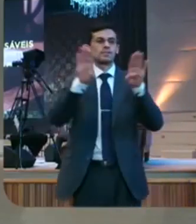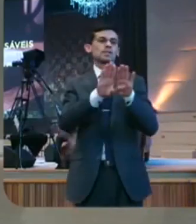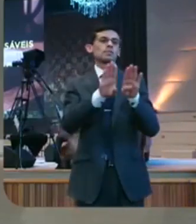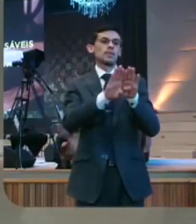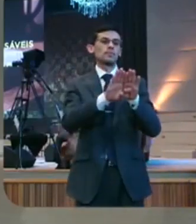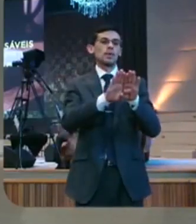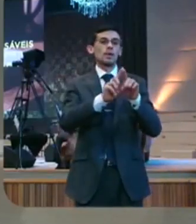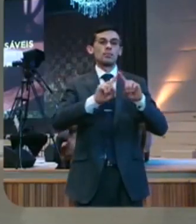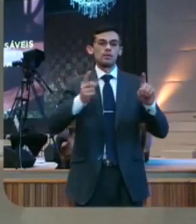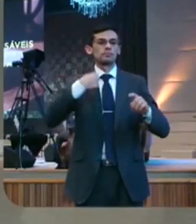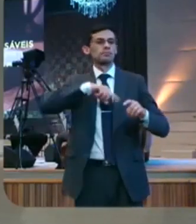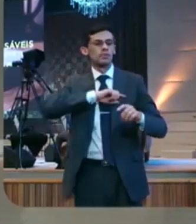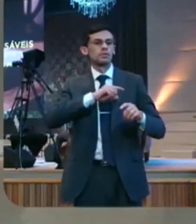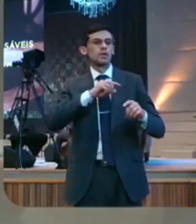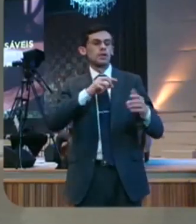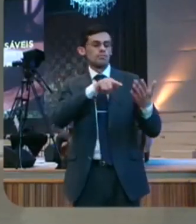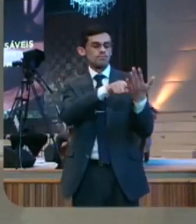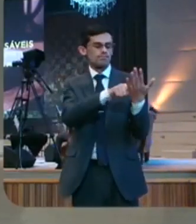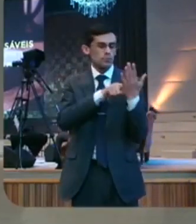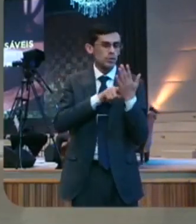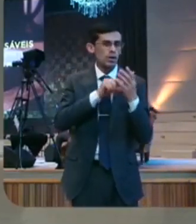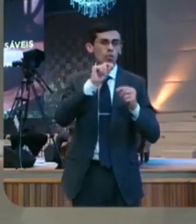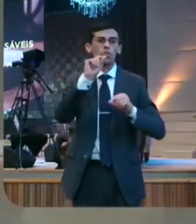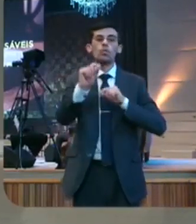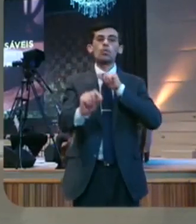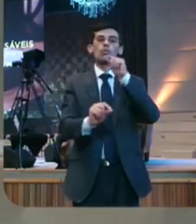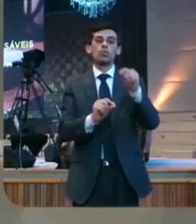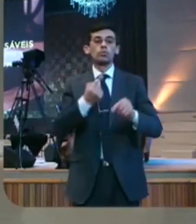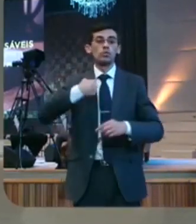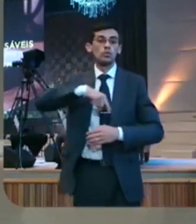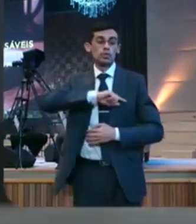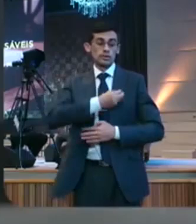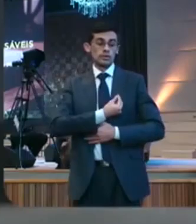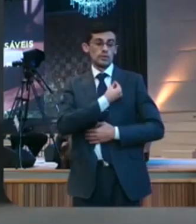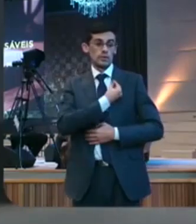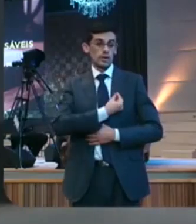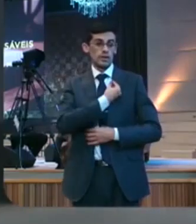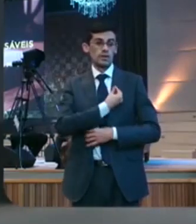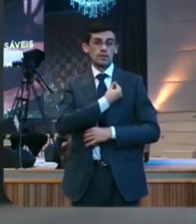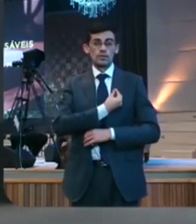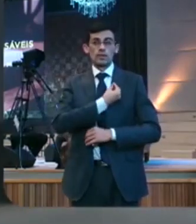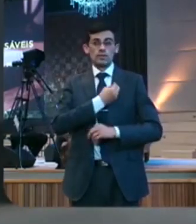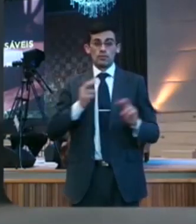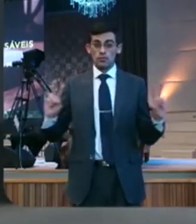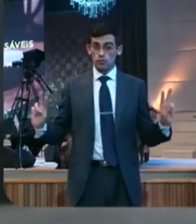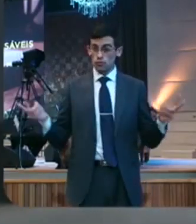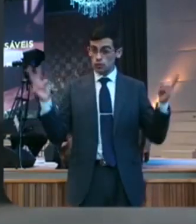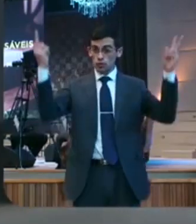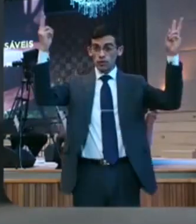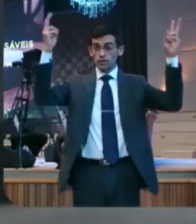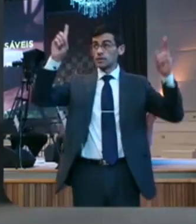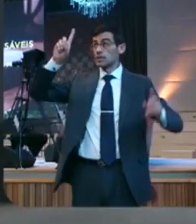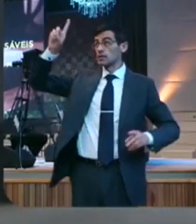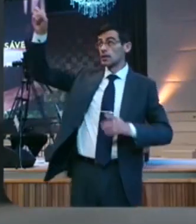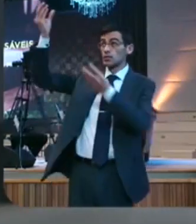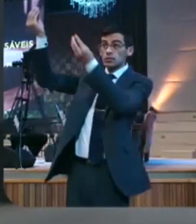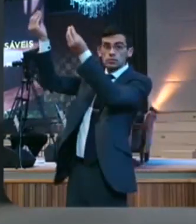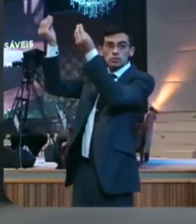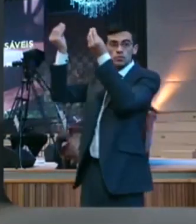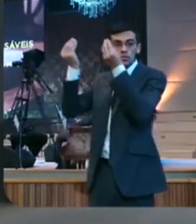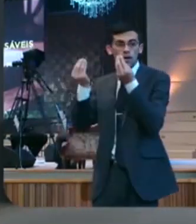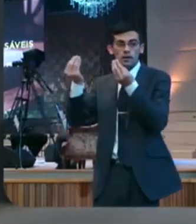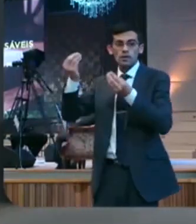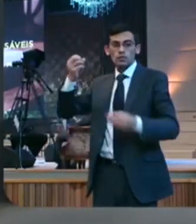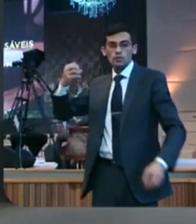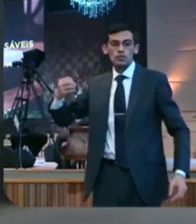alguns princípios de como a gente pode ter uma vida vitoriosa quando Deus nos dá uma